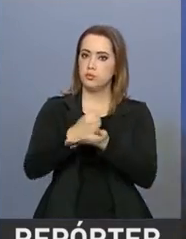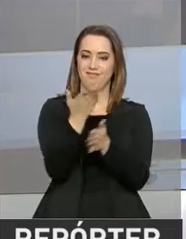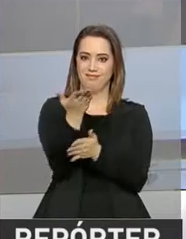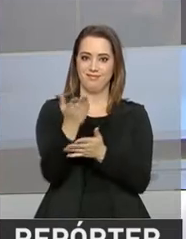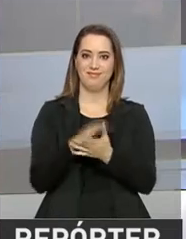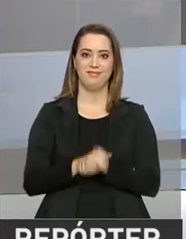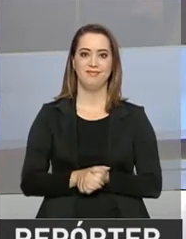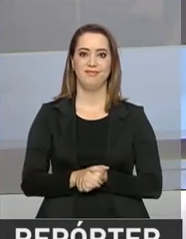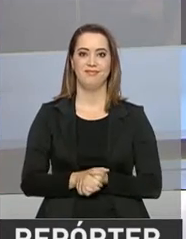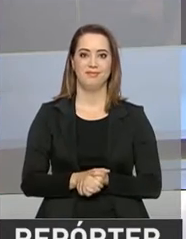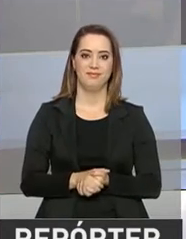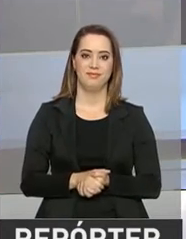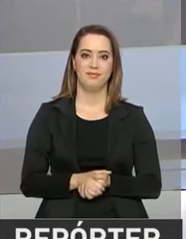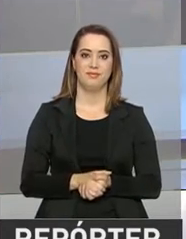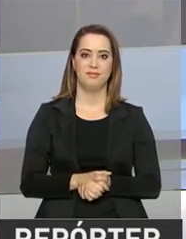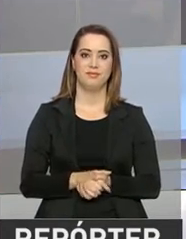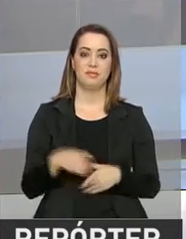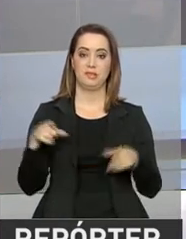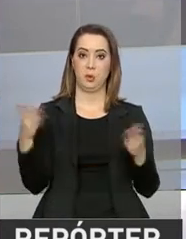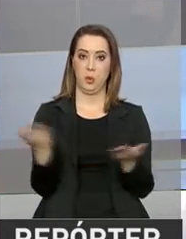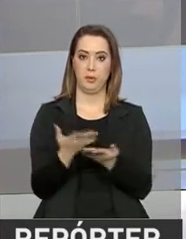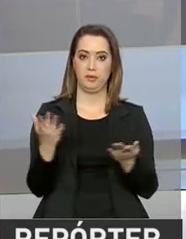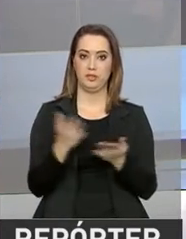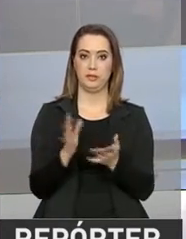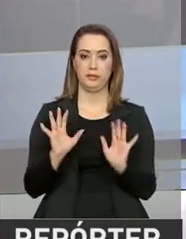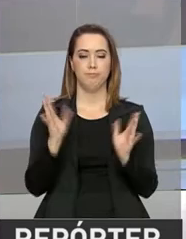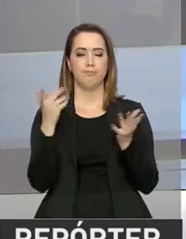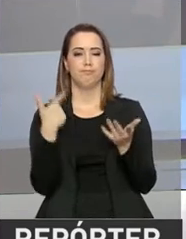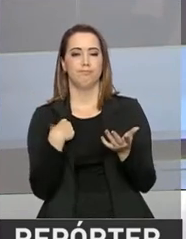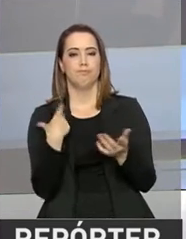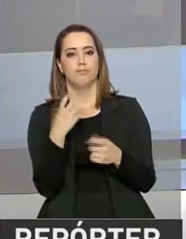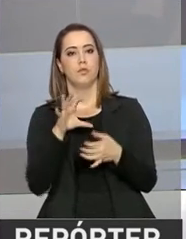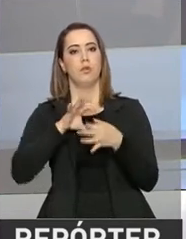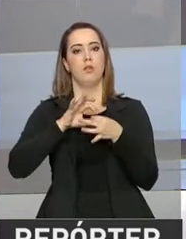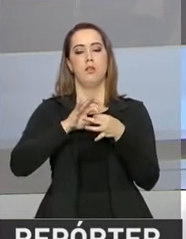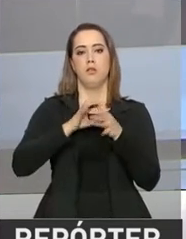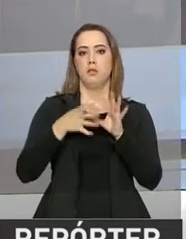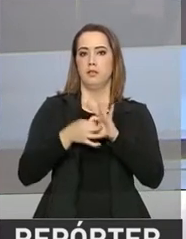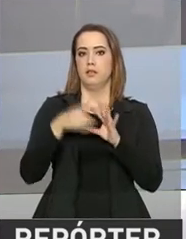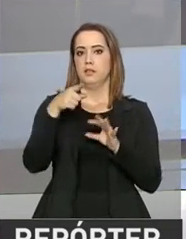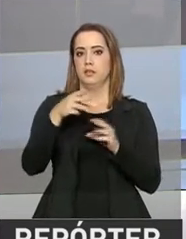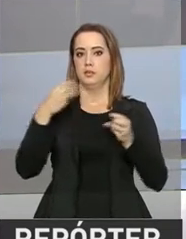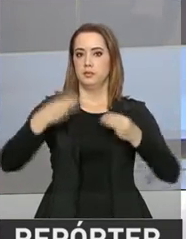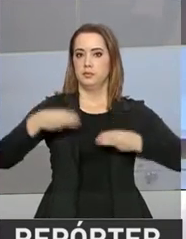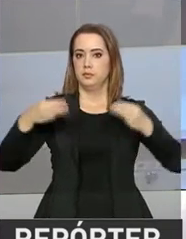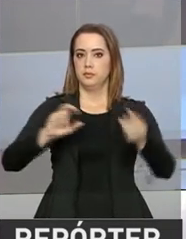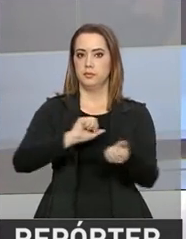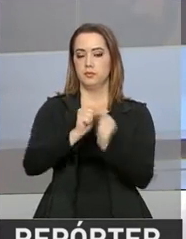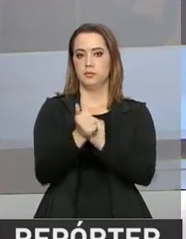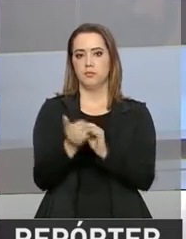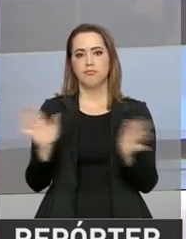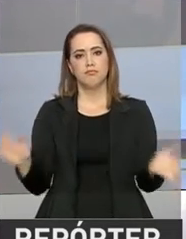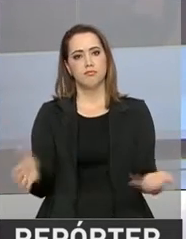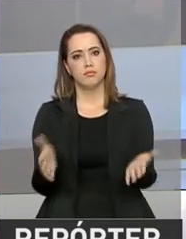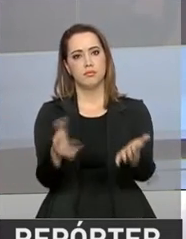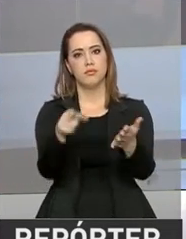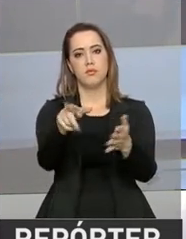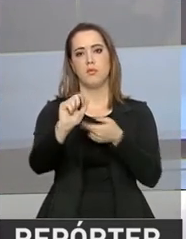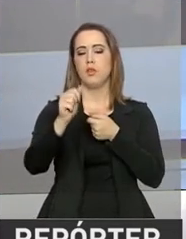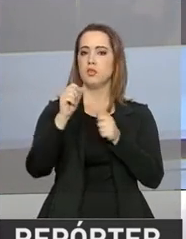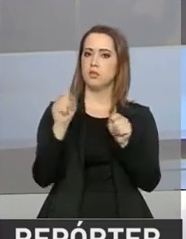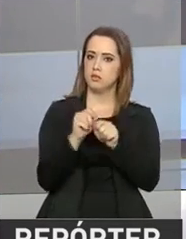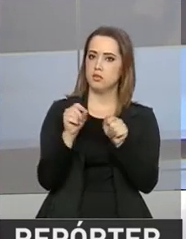contribuição. E aproveitando o clima das Olimpíadas, o Ministério do Esporte divulgou uma pesquisa para incentivar a prática de